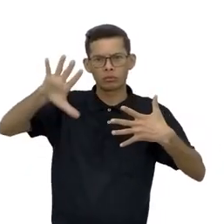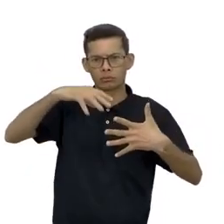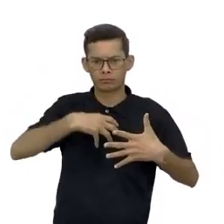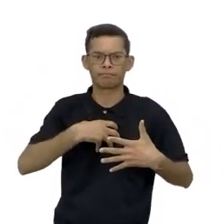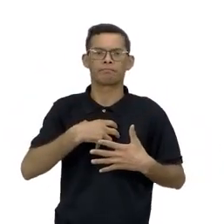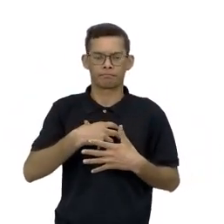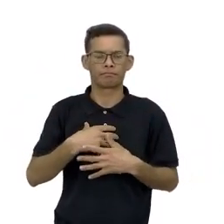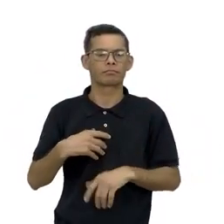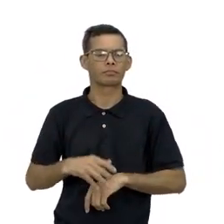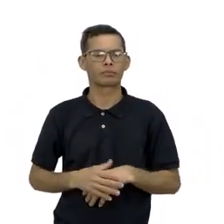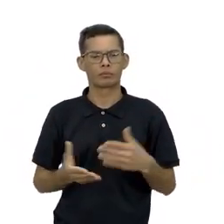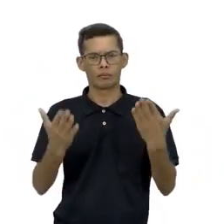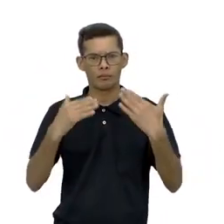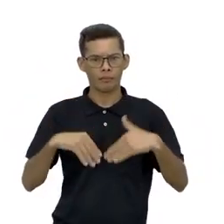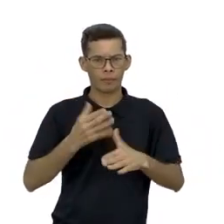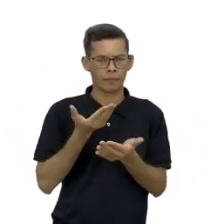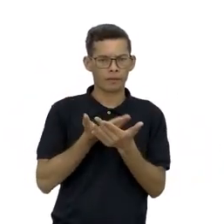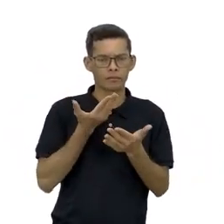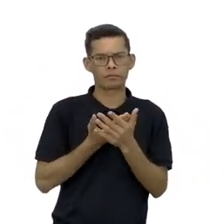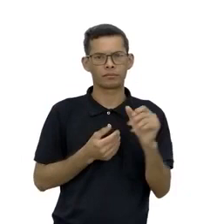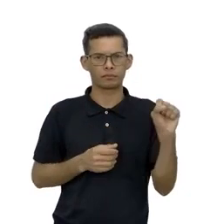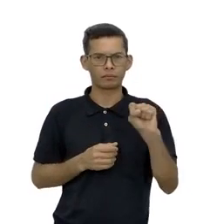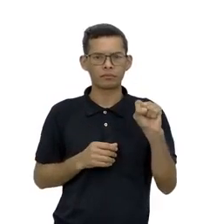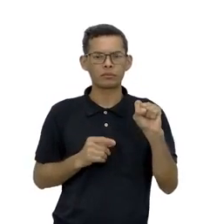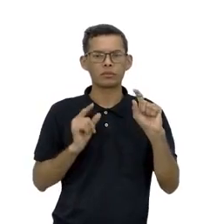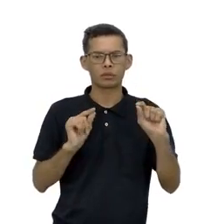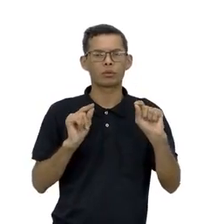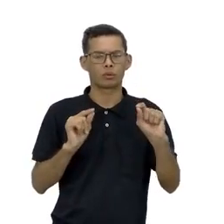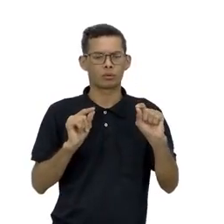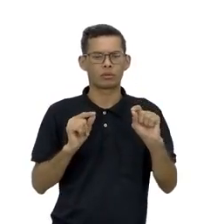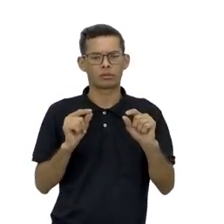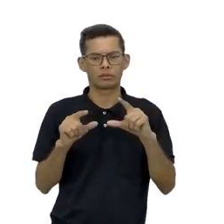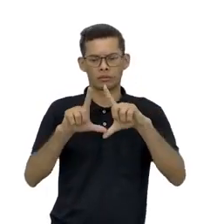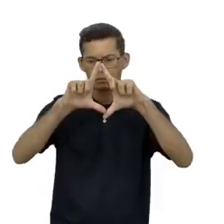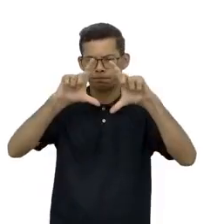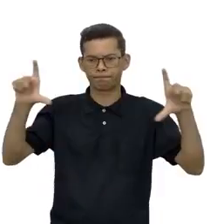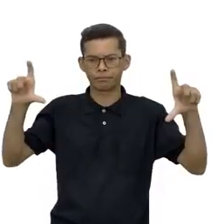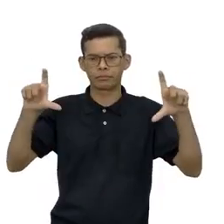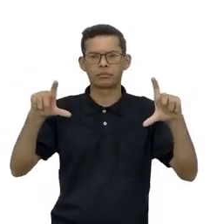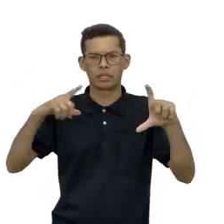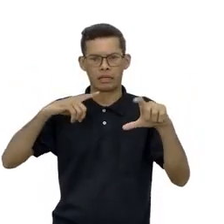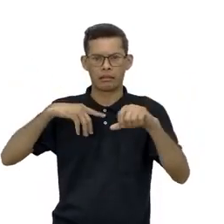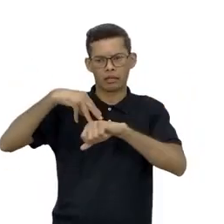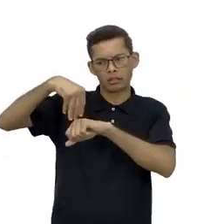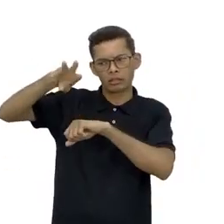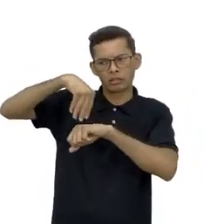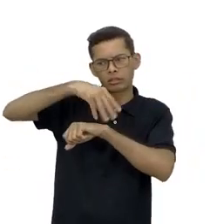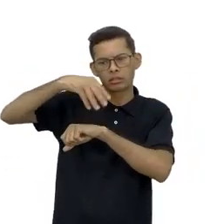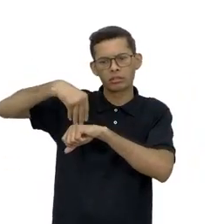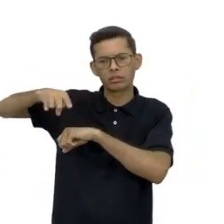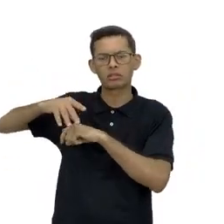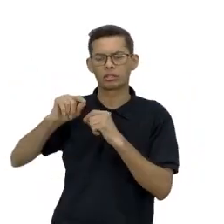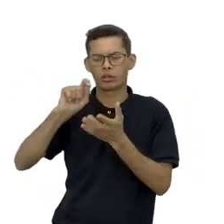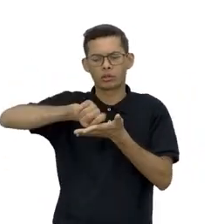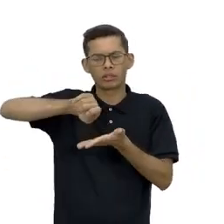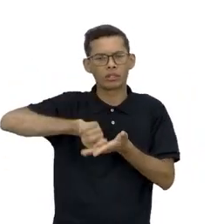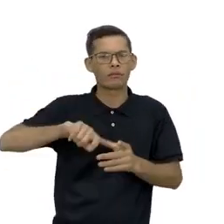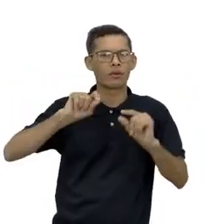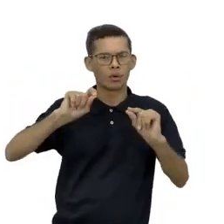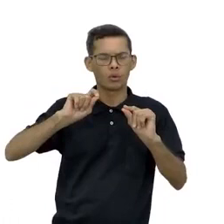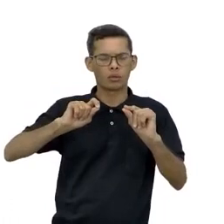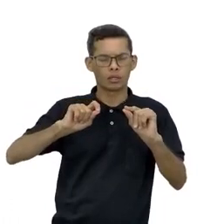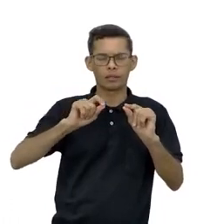empregarão. A aula 8, ela traz um quadro que dá dicas sobre o que escrever em cada parte